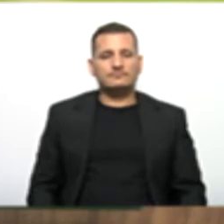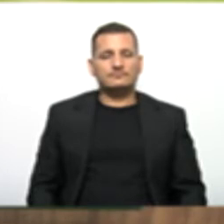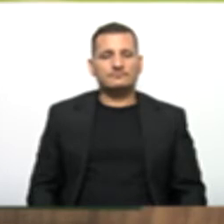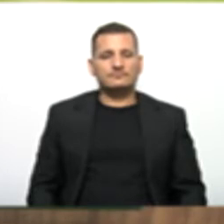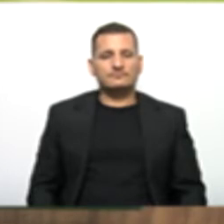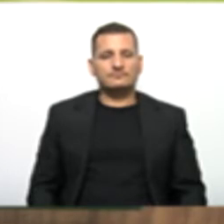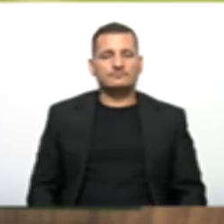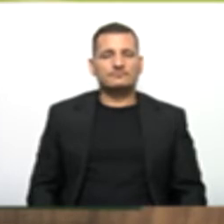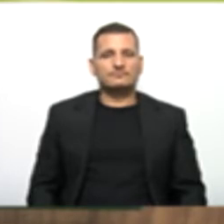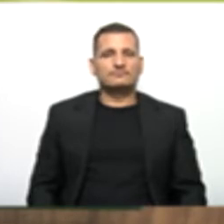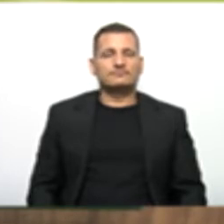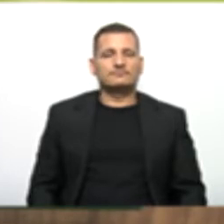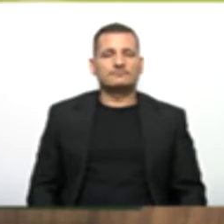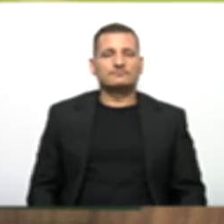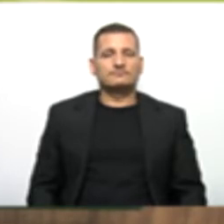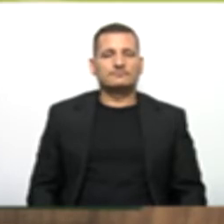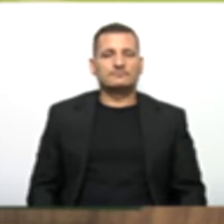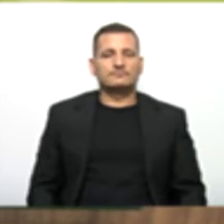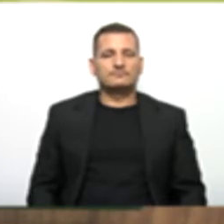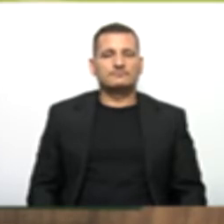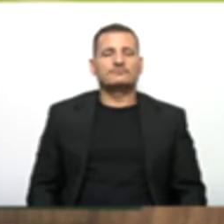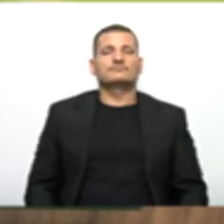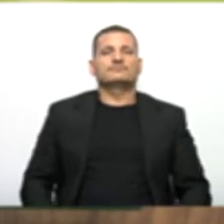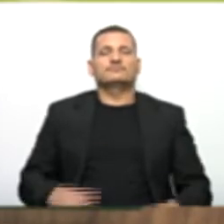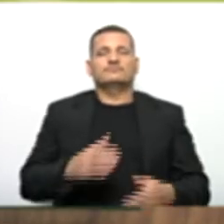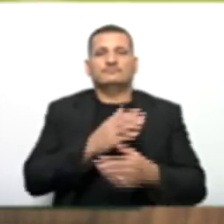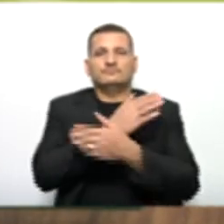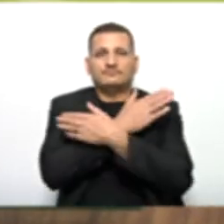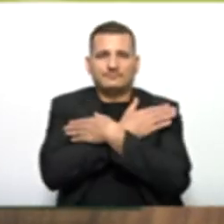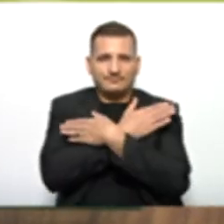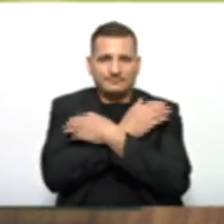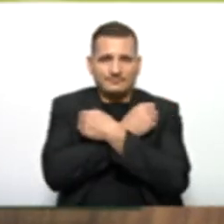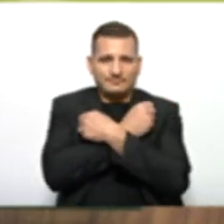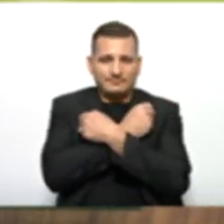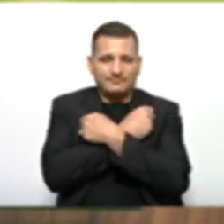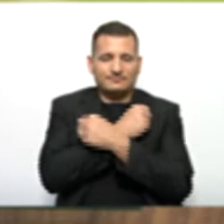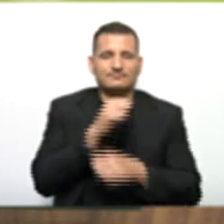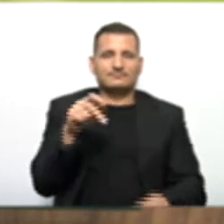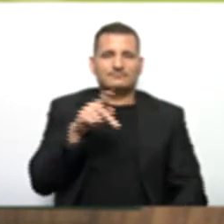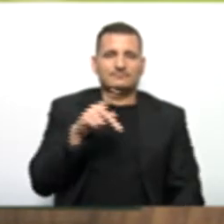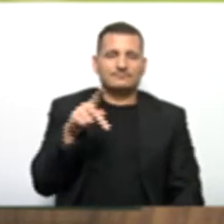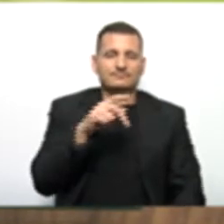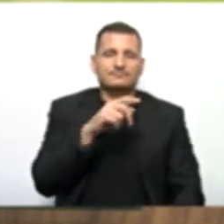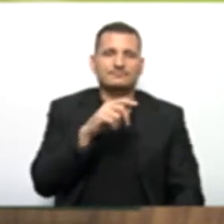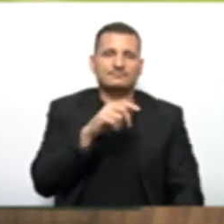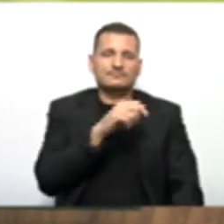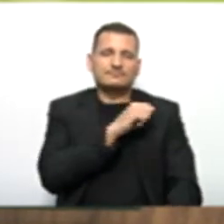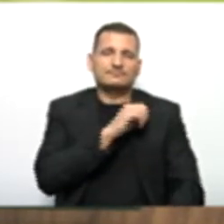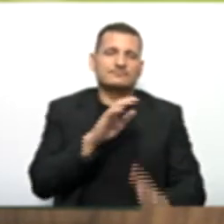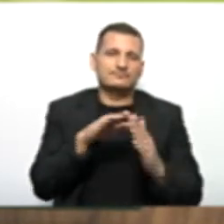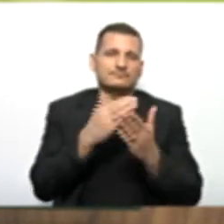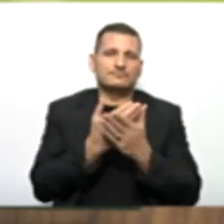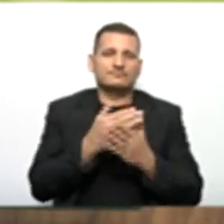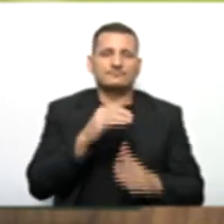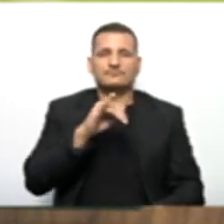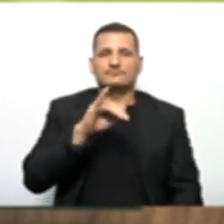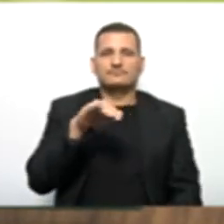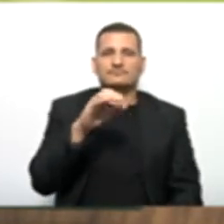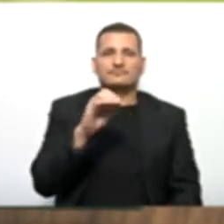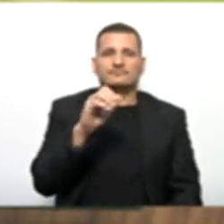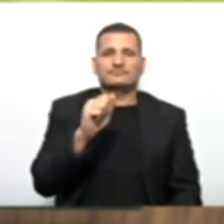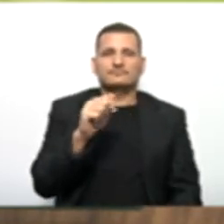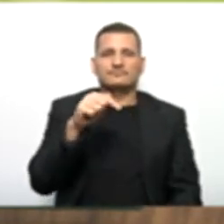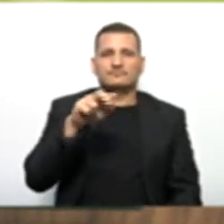aí, né? Queremos mandar um abraço lá para os professores e alunos da Escola Joaquim Pereira da